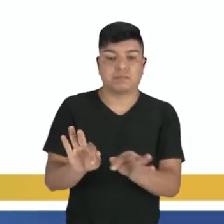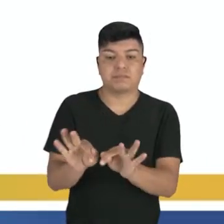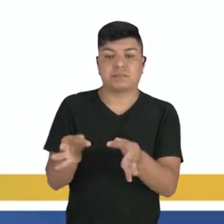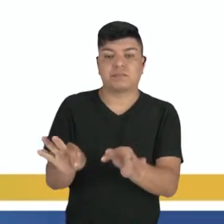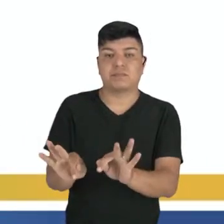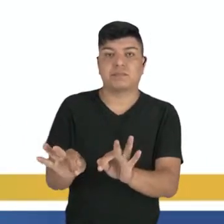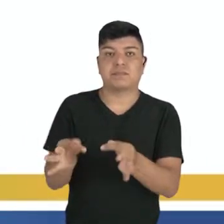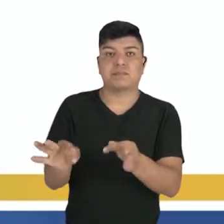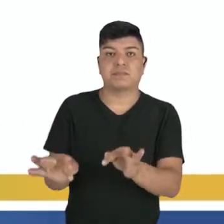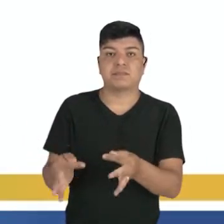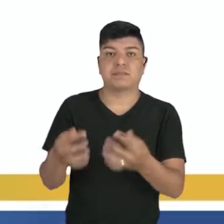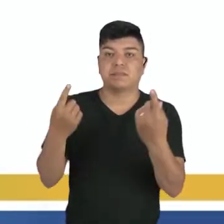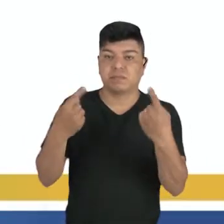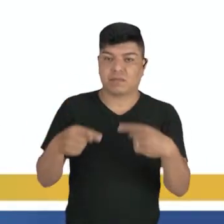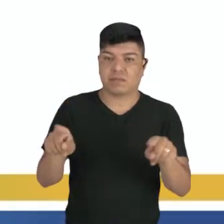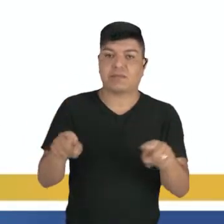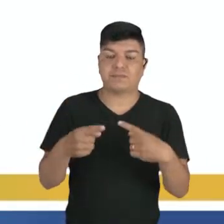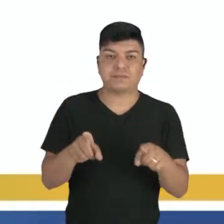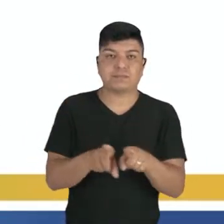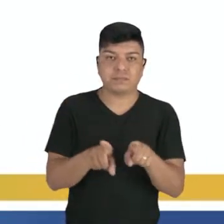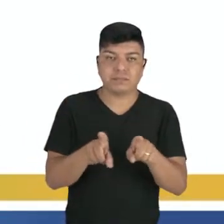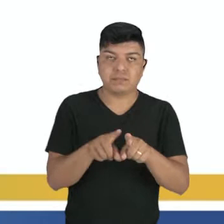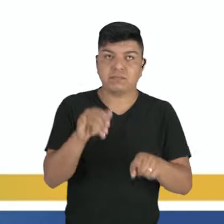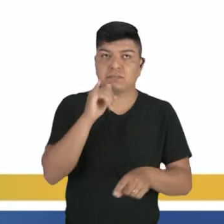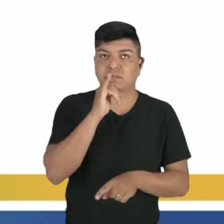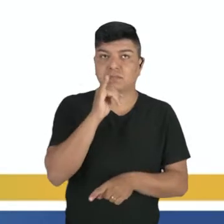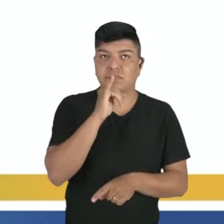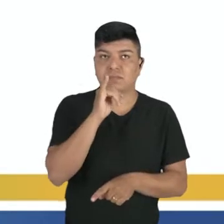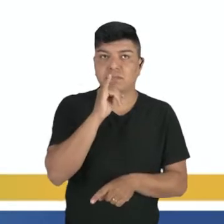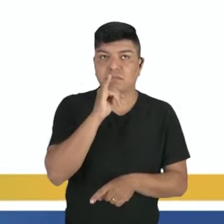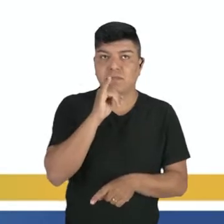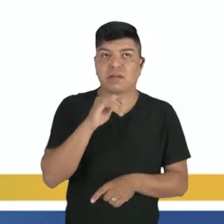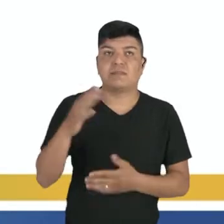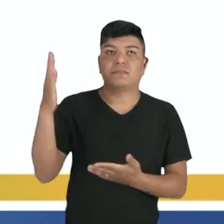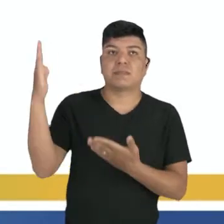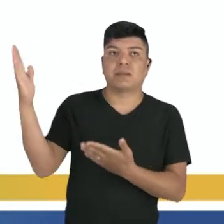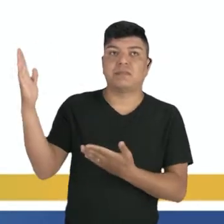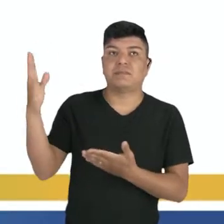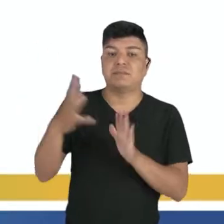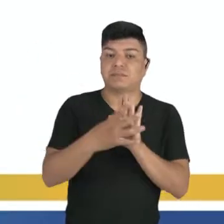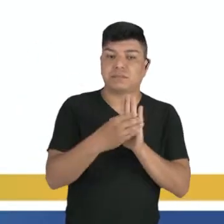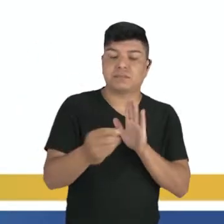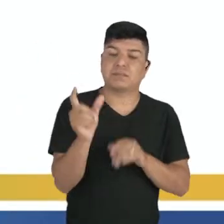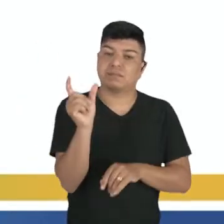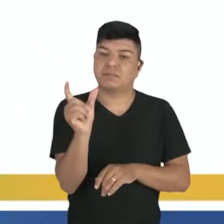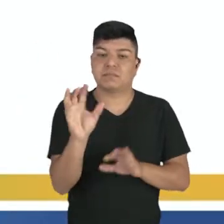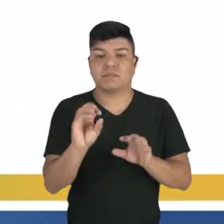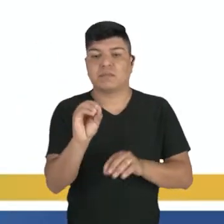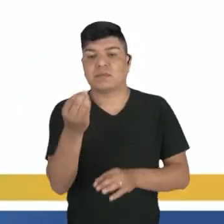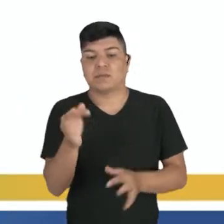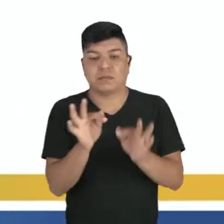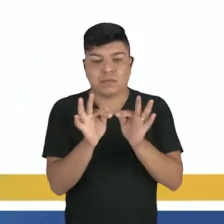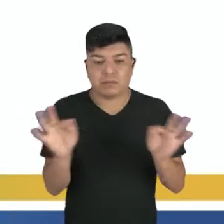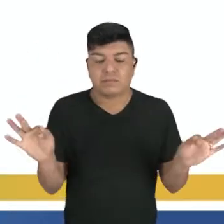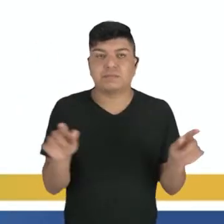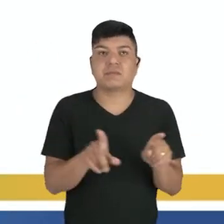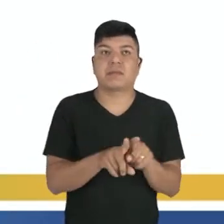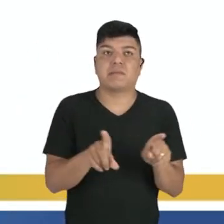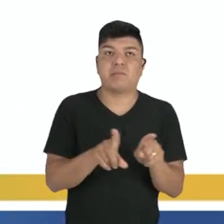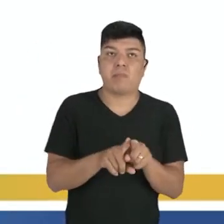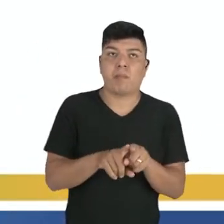e forte musicalidade, né? Por exemplo, paralelismo, repetição de palavras ou frases, né? O eu